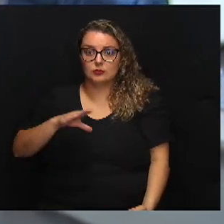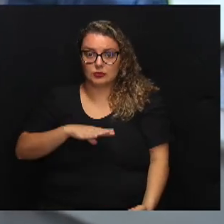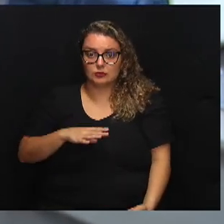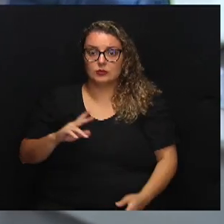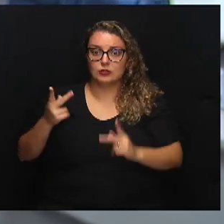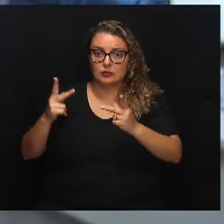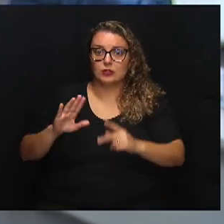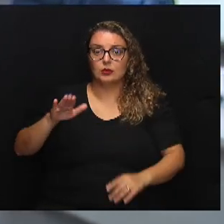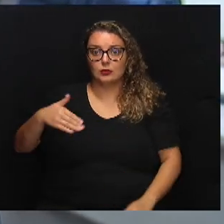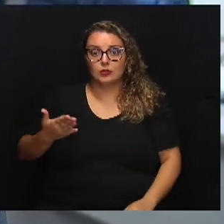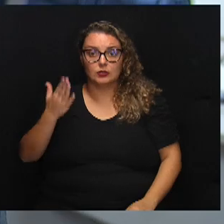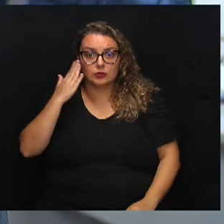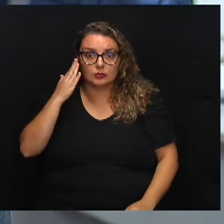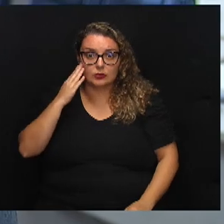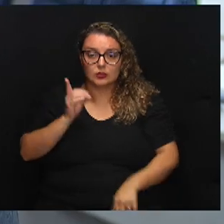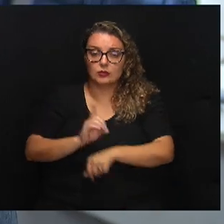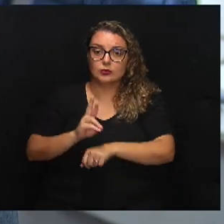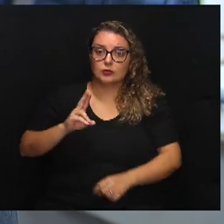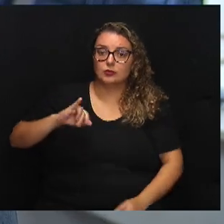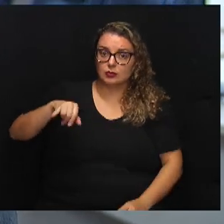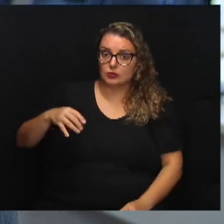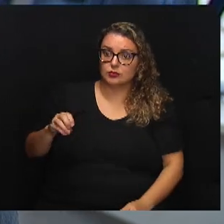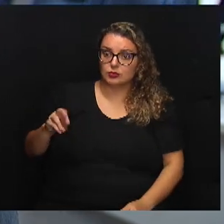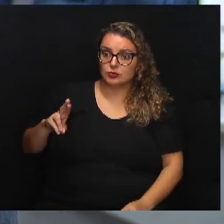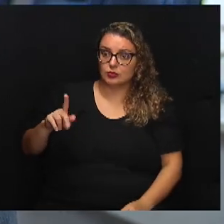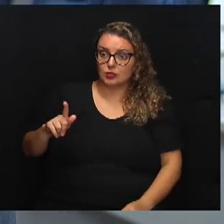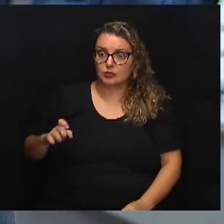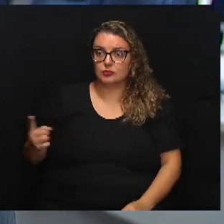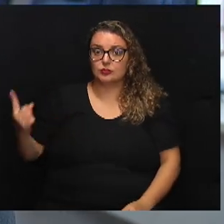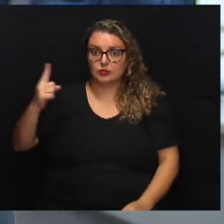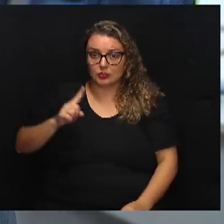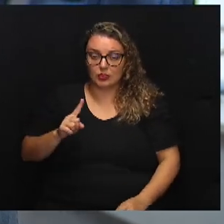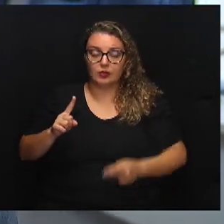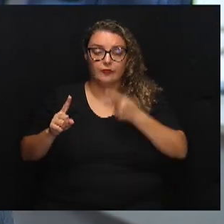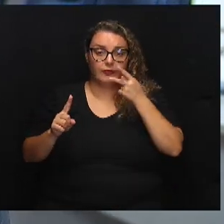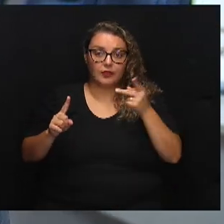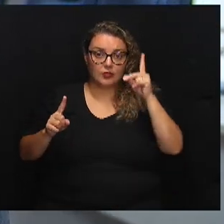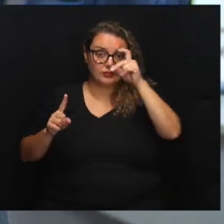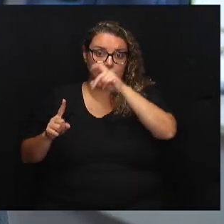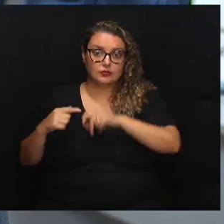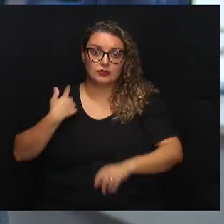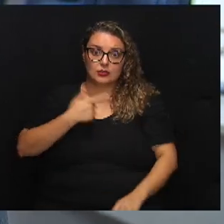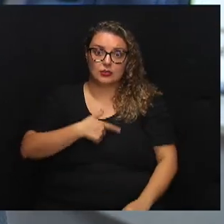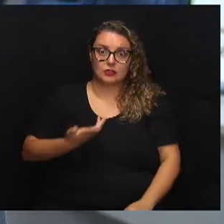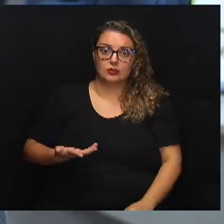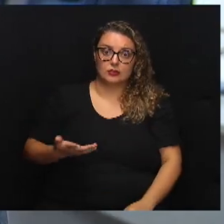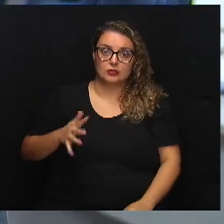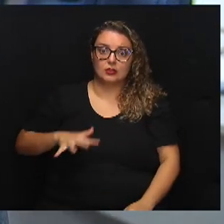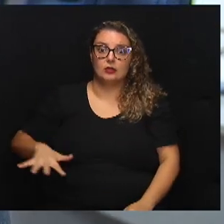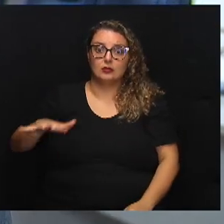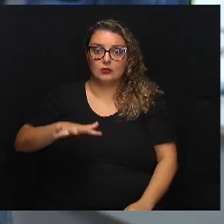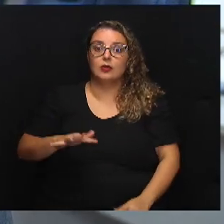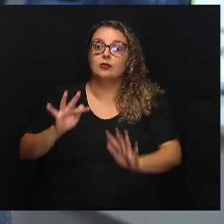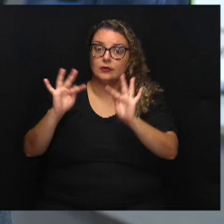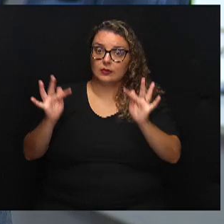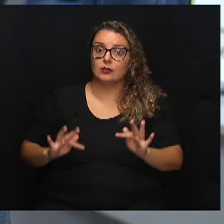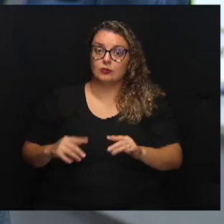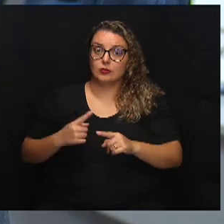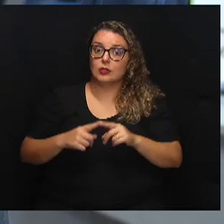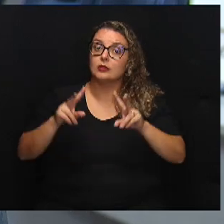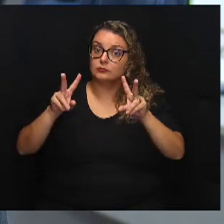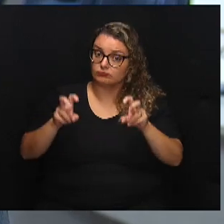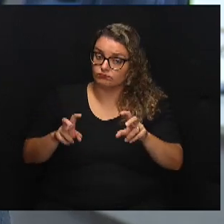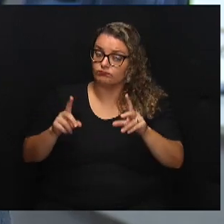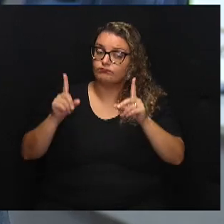Jorge viria para palestrar e falar sobre as dificuldades da nossa região, eu fiquei muito feliz porque é um tema delicado. A